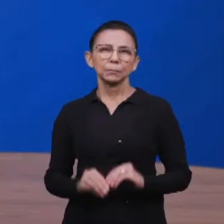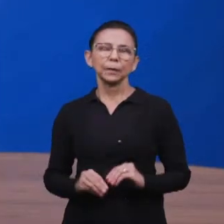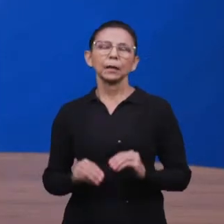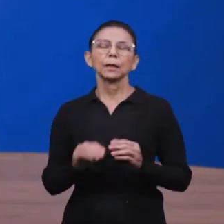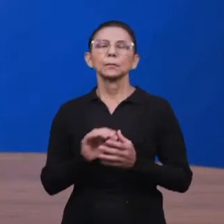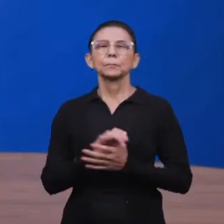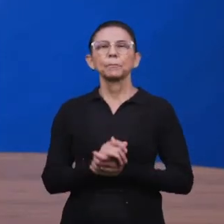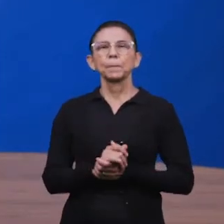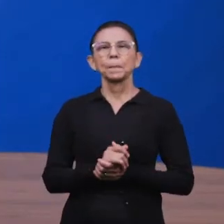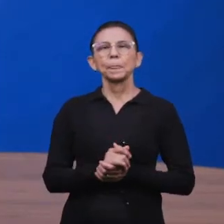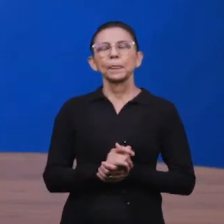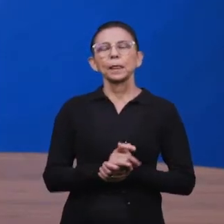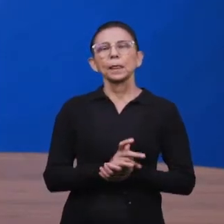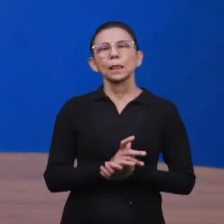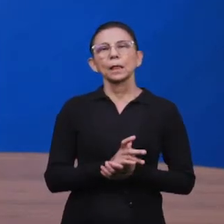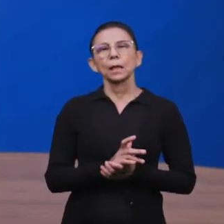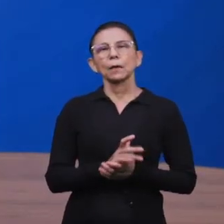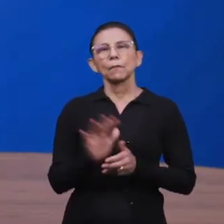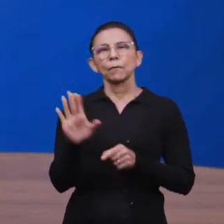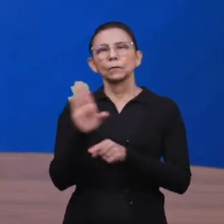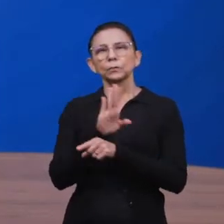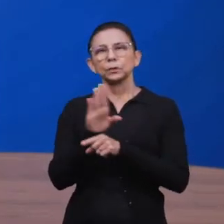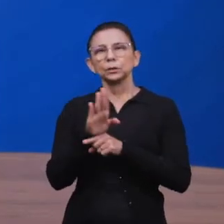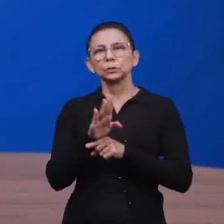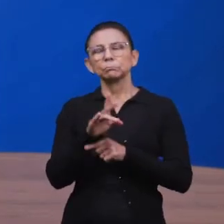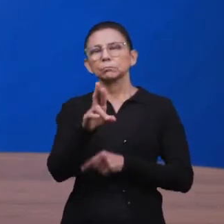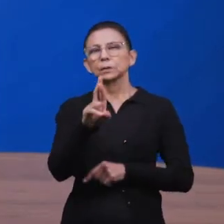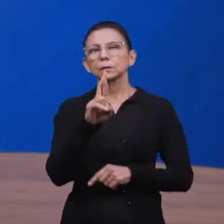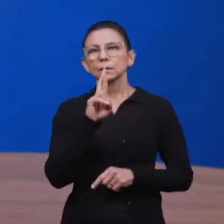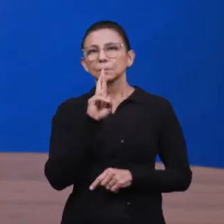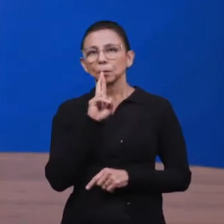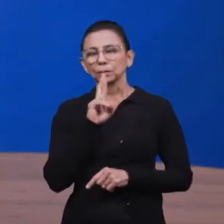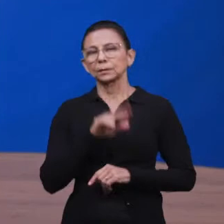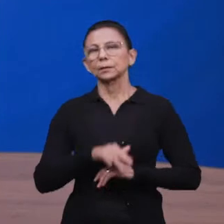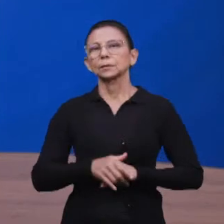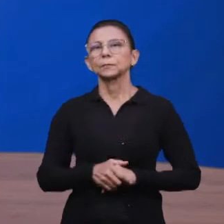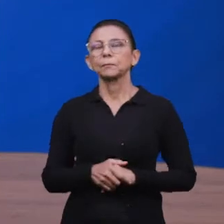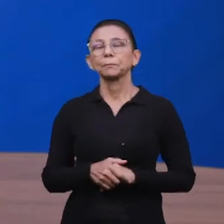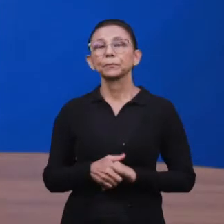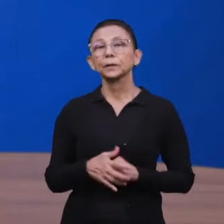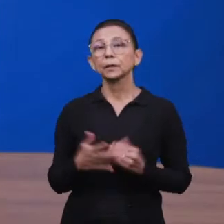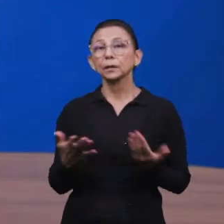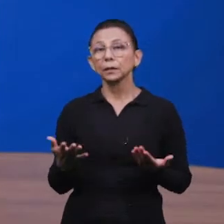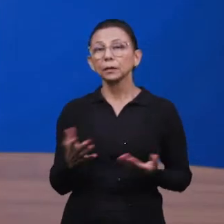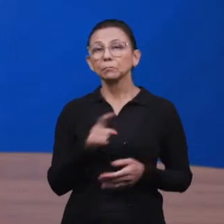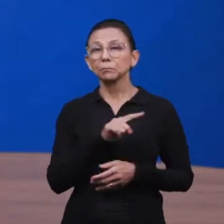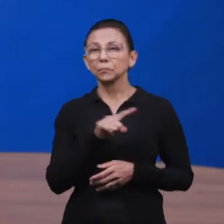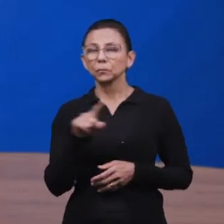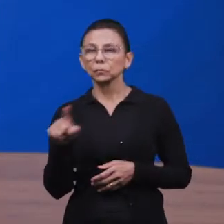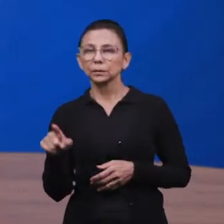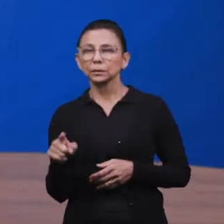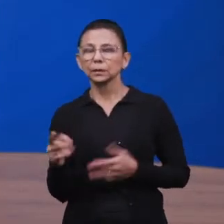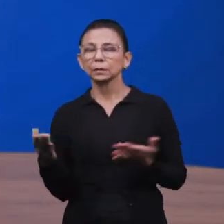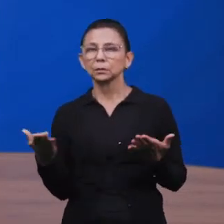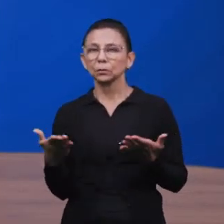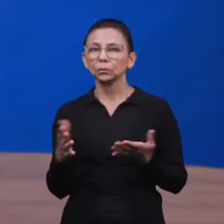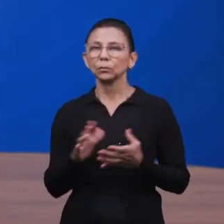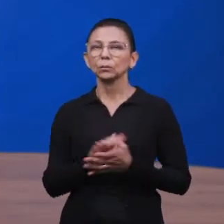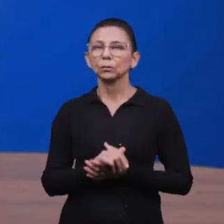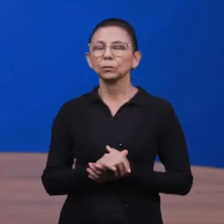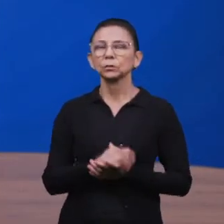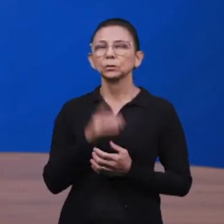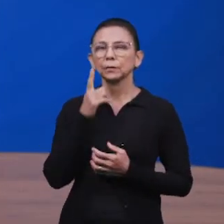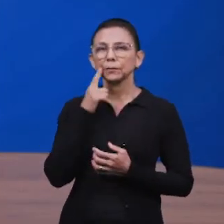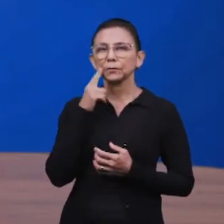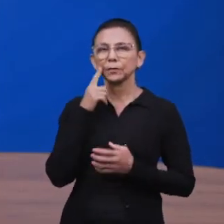que nos são enviadas através dos vídeos para que os irmãos possam já receber nesta parte da Escola Bíblica Dominical de hoje